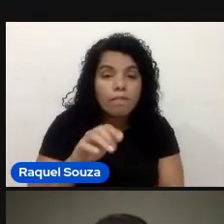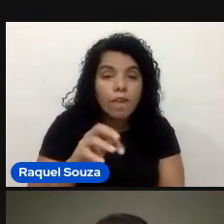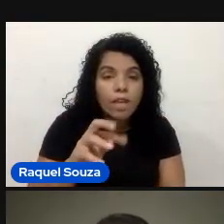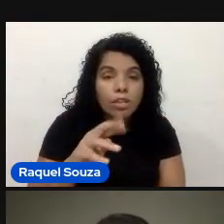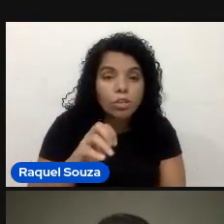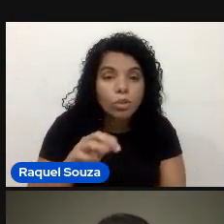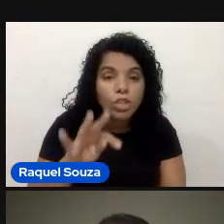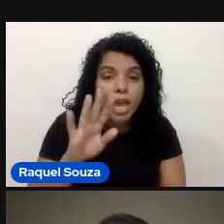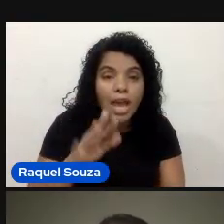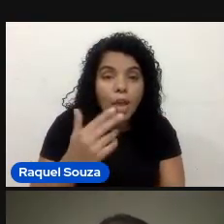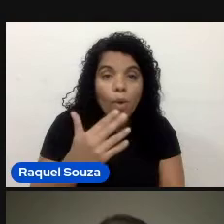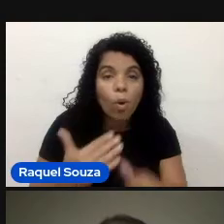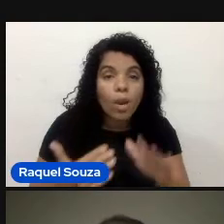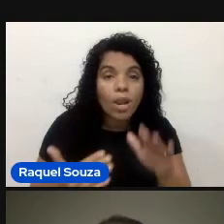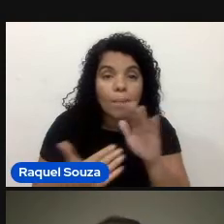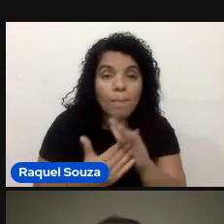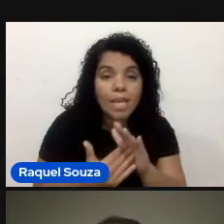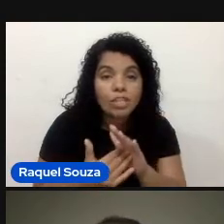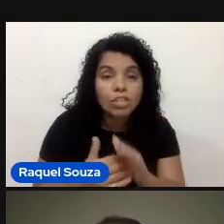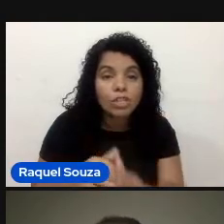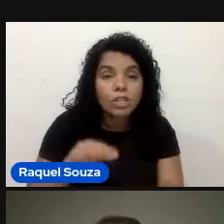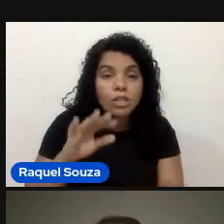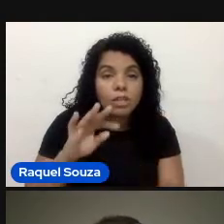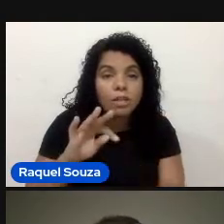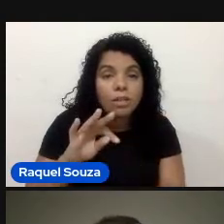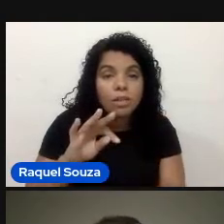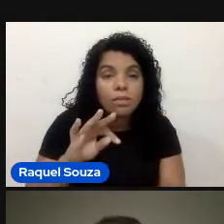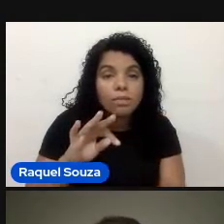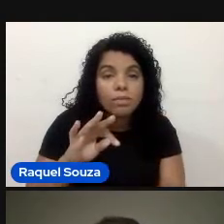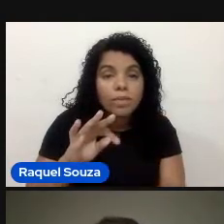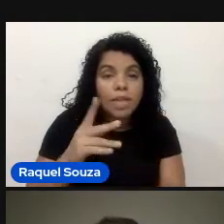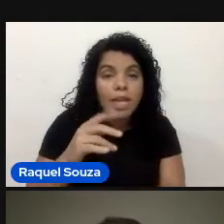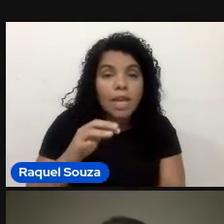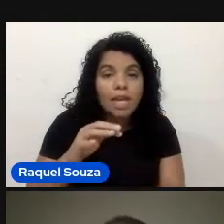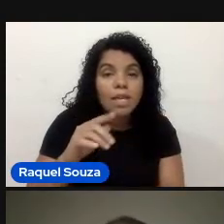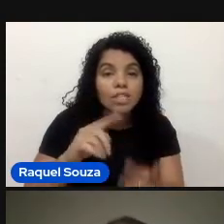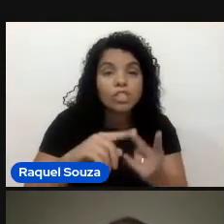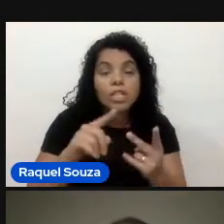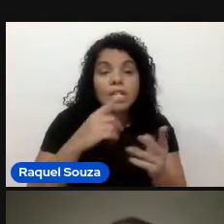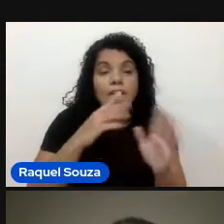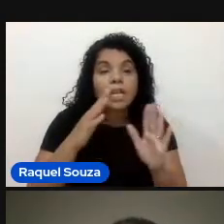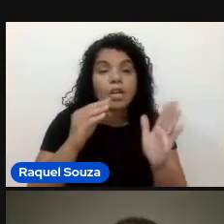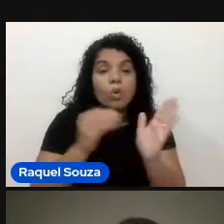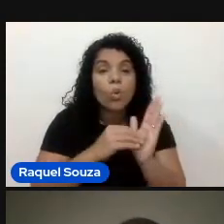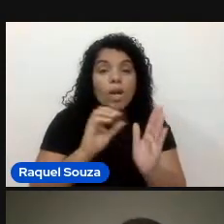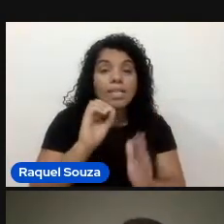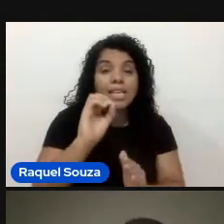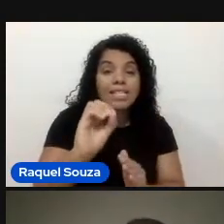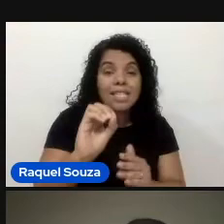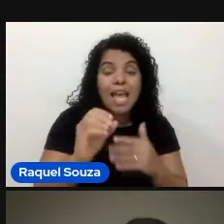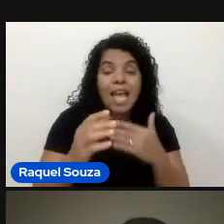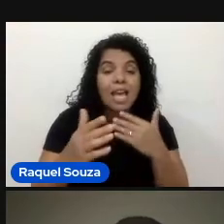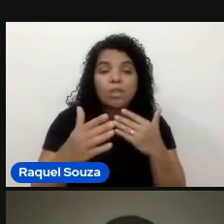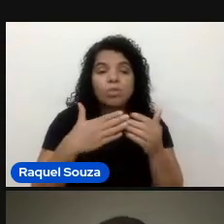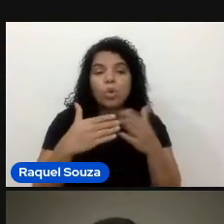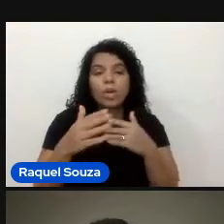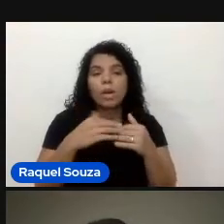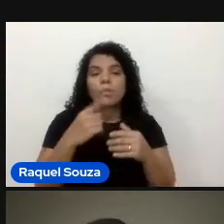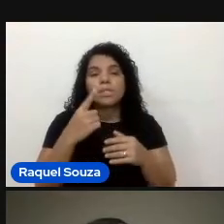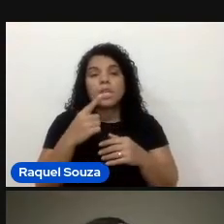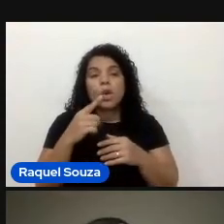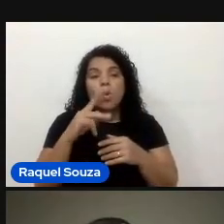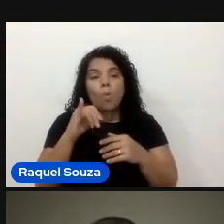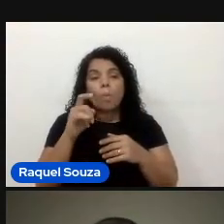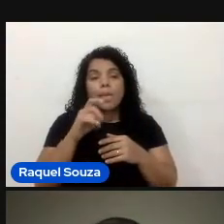né? É um limite de tolerância de diffs para falhas, né? Quando é zero, se um pixel tiver diferente, você vai ter